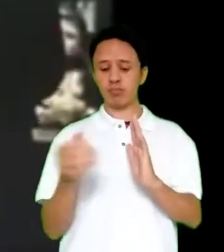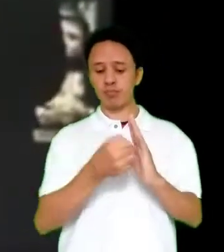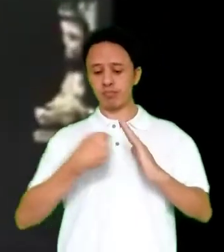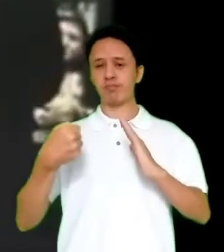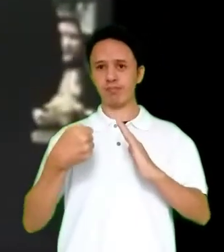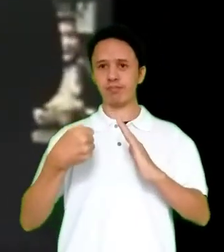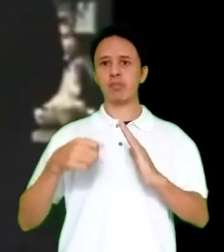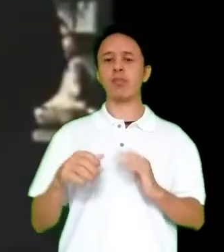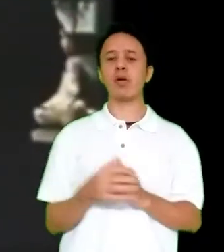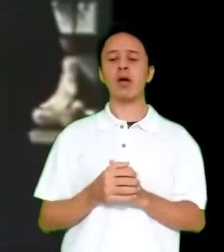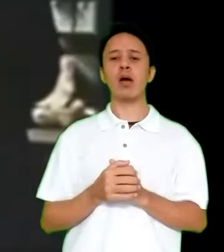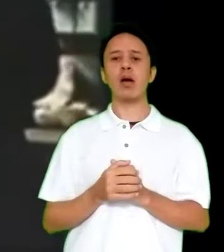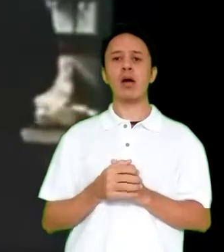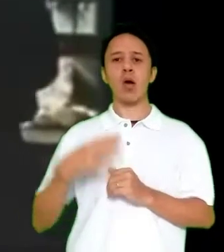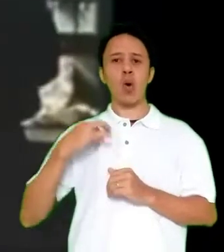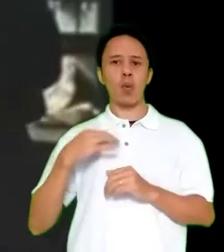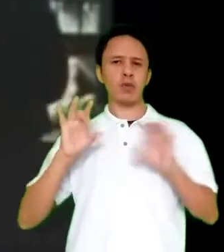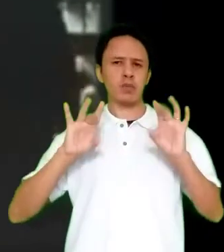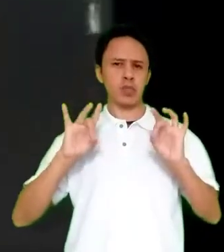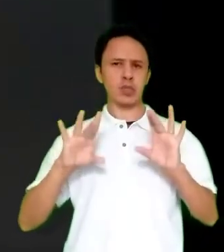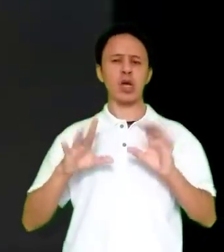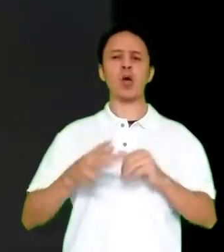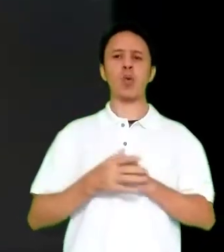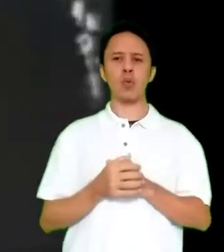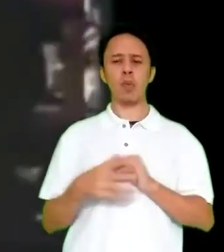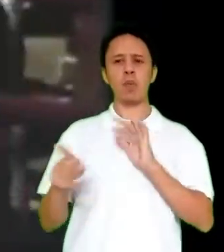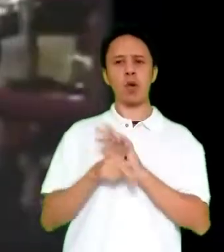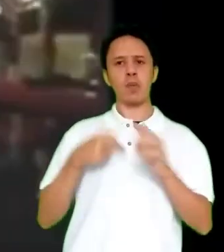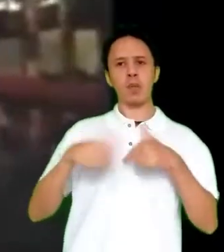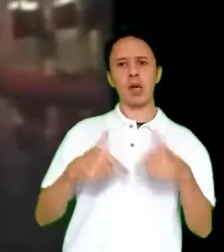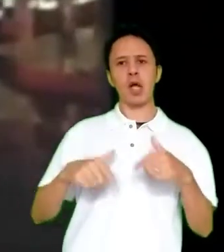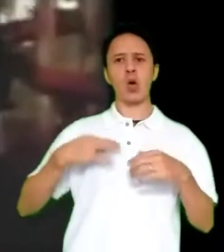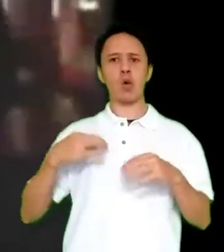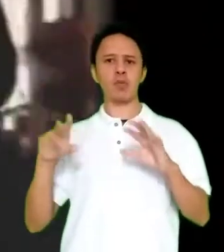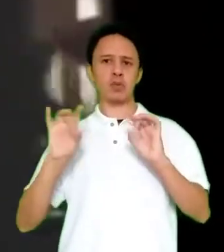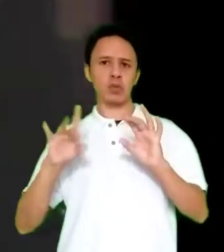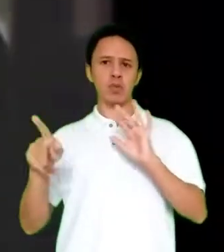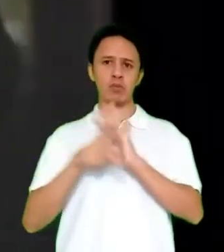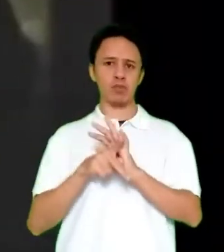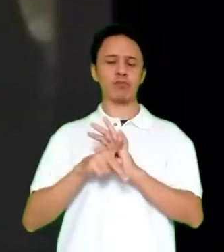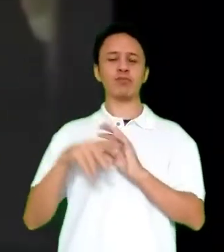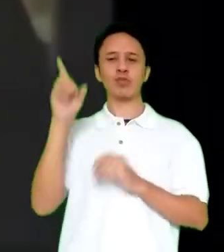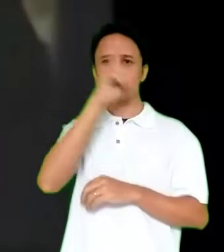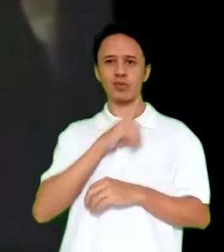domingos. Tanto os aprendizes quanto os artesãos dormiam e comiam na casa do mestre tecelão.